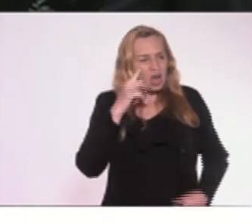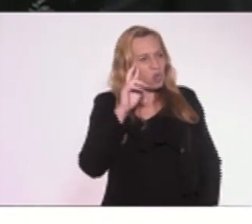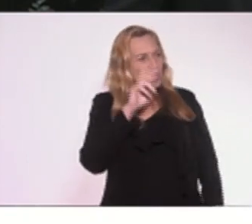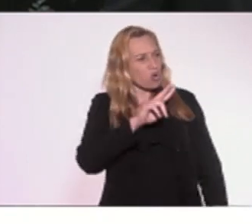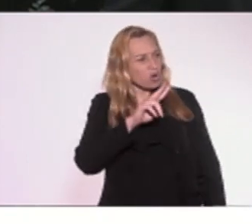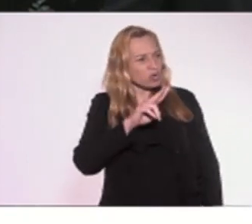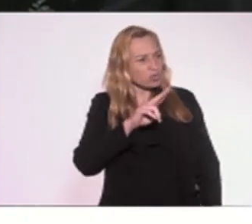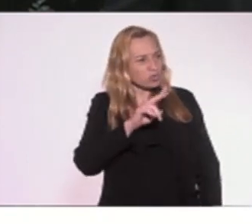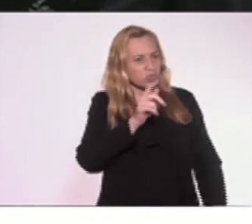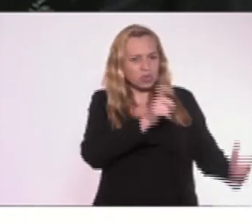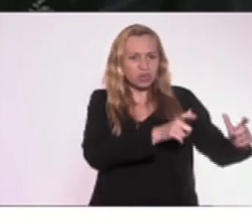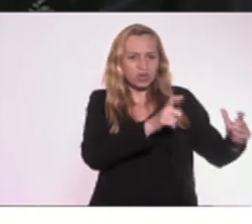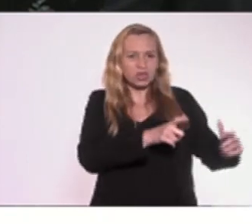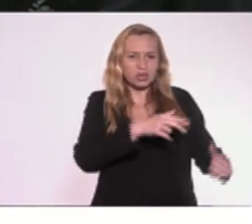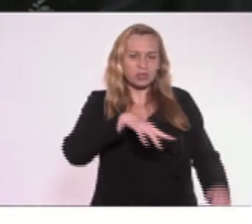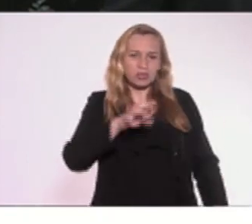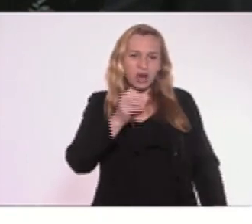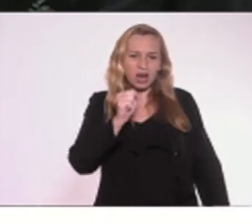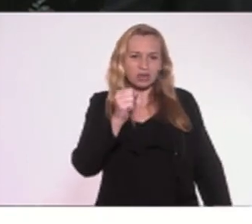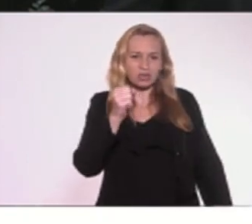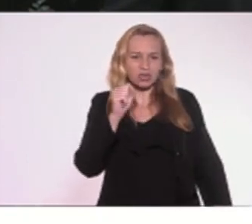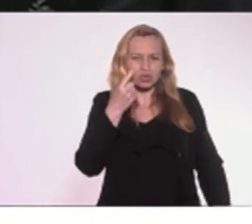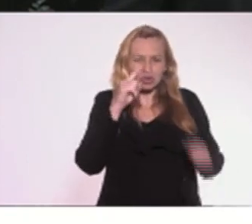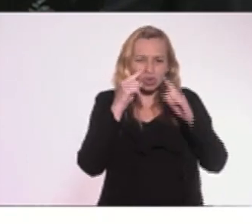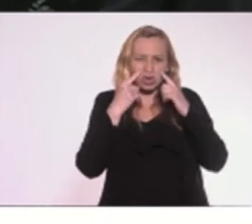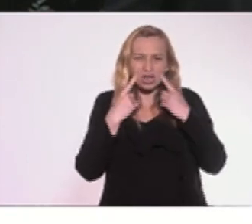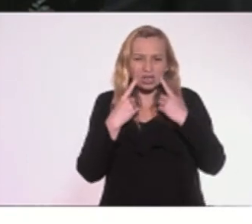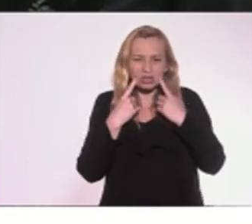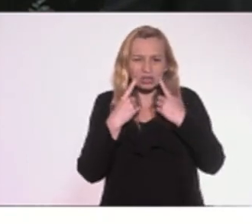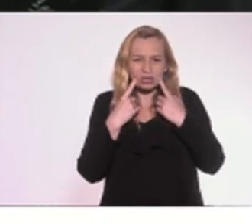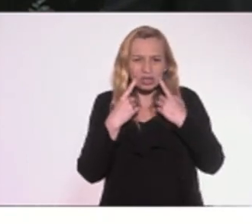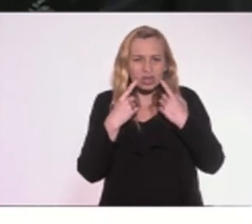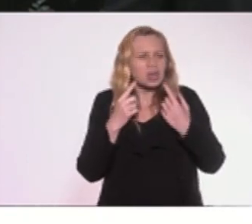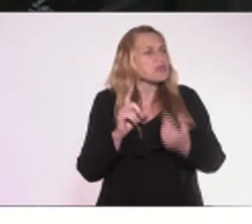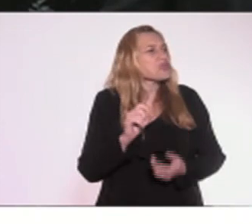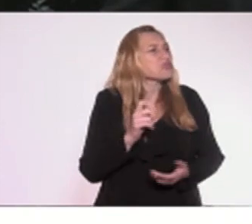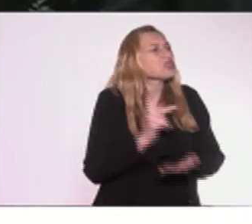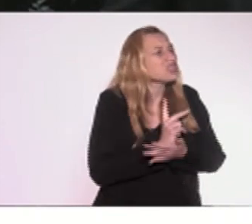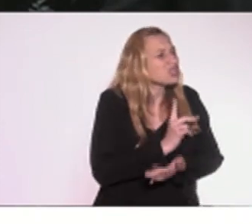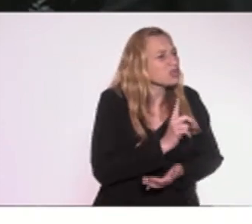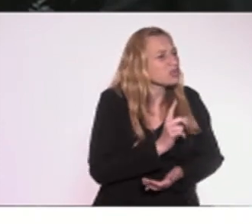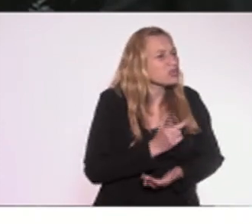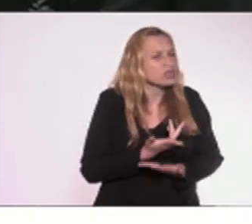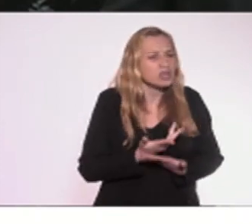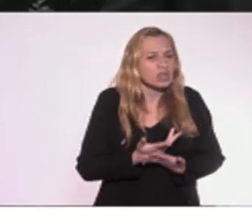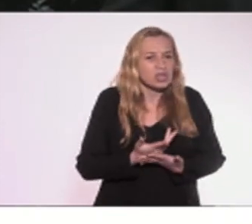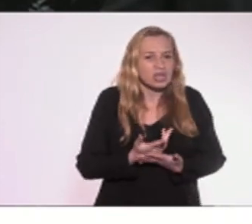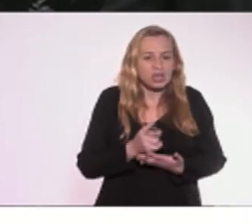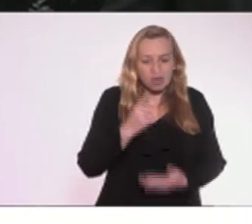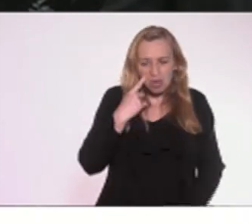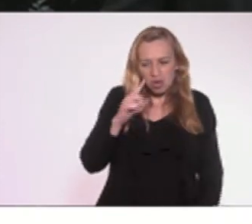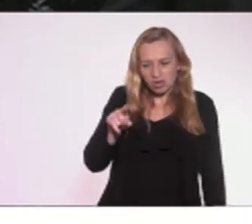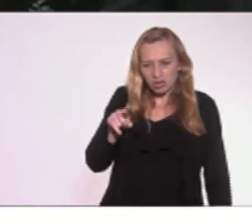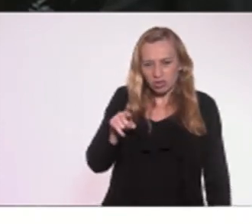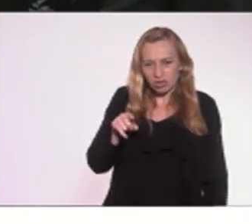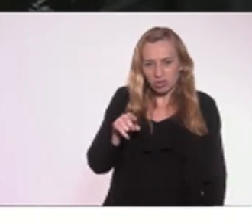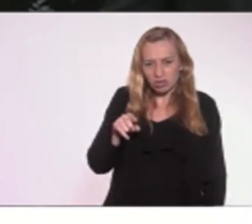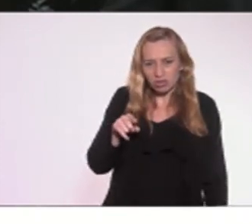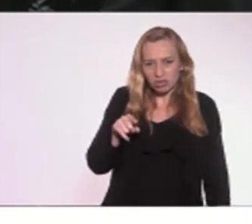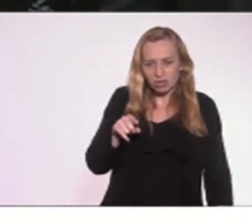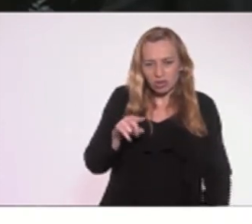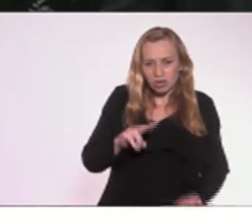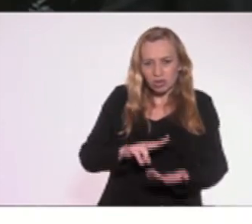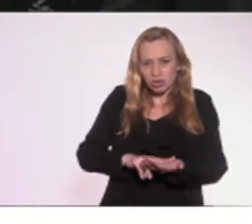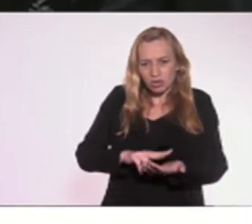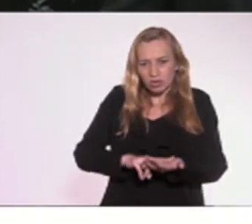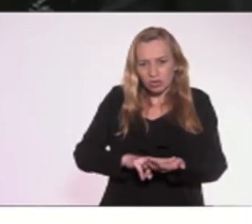doutora Giselda, Marcos Vinícius se emocionando, meio com... Eu falei, o que houve? Aí ele falou, olha só, é porque o